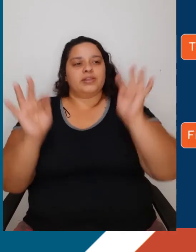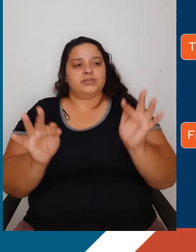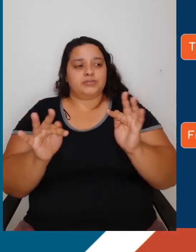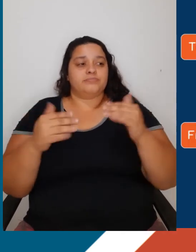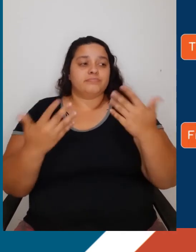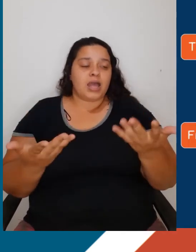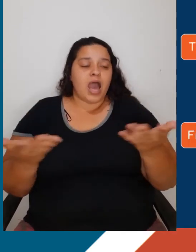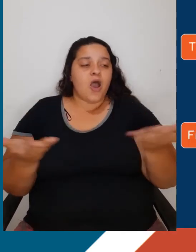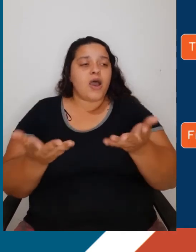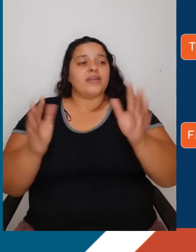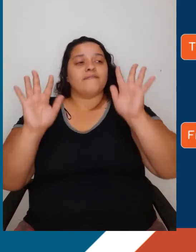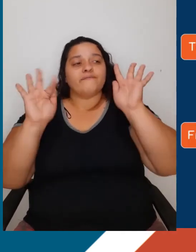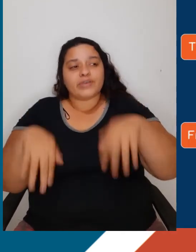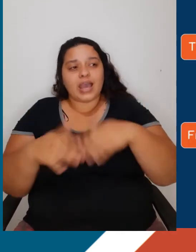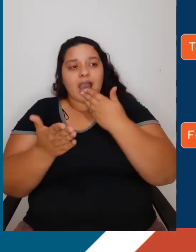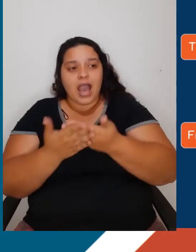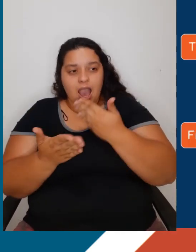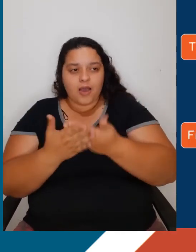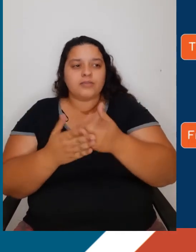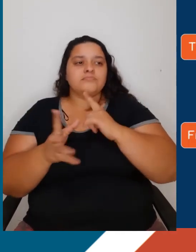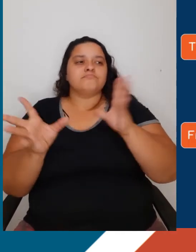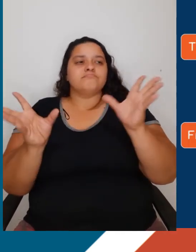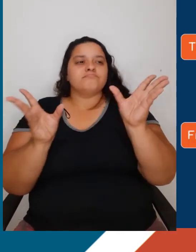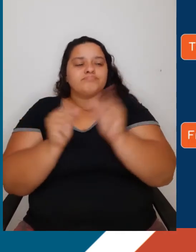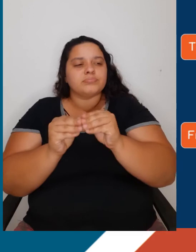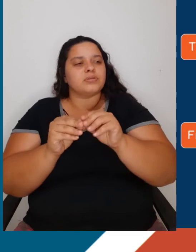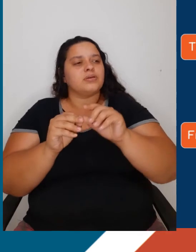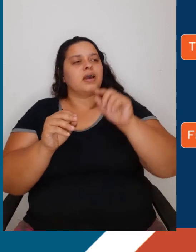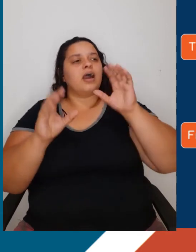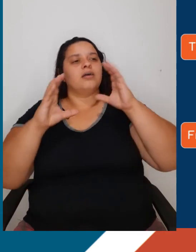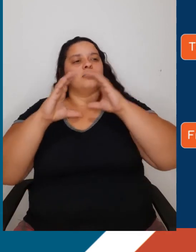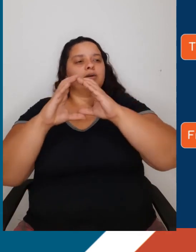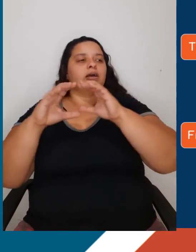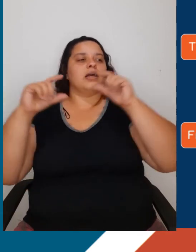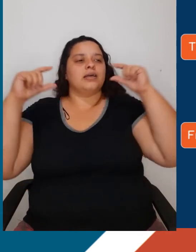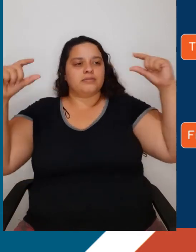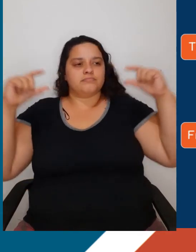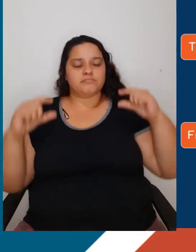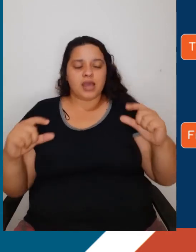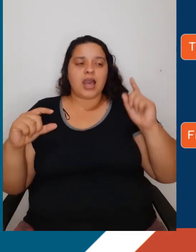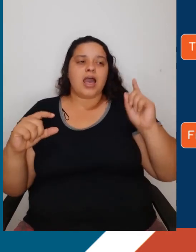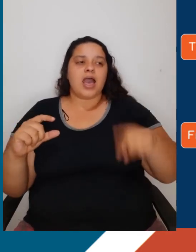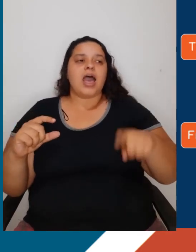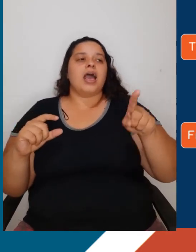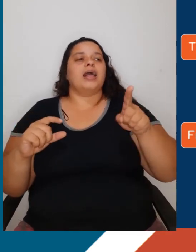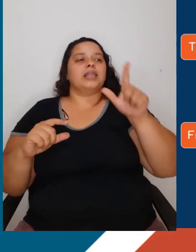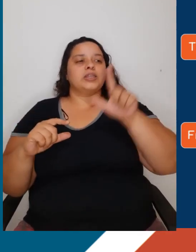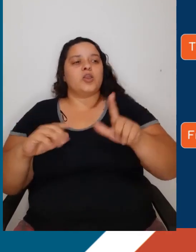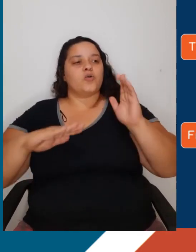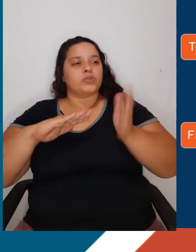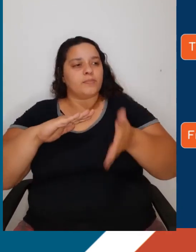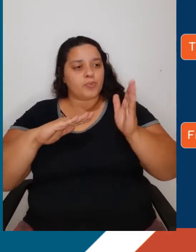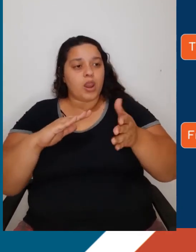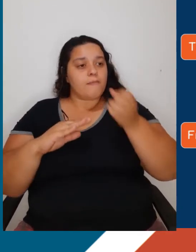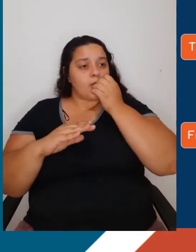Bom, alunos, chegamos ao final da aula de hoje, trazendo um pequeno esquema dos principais conceitos de literatura contemporânea do século XXI